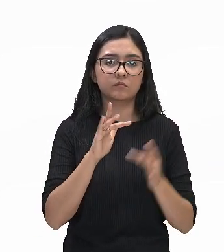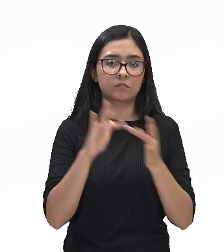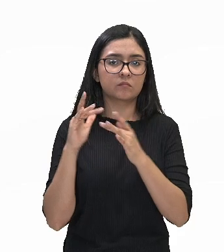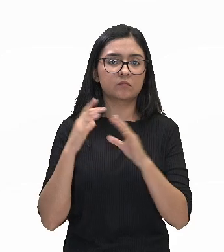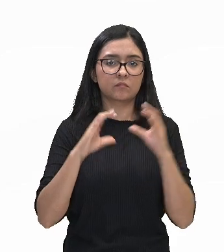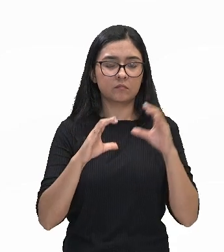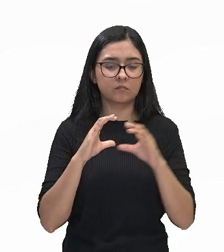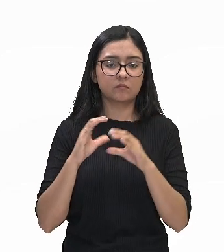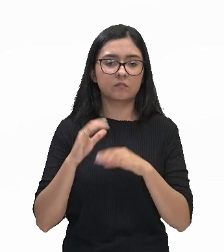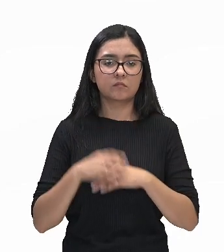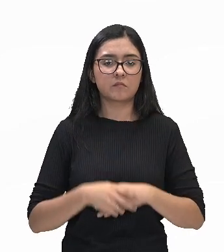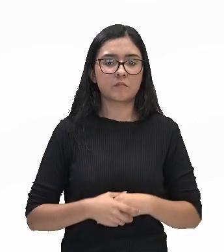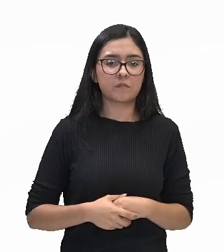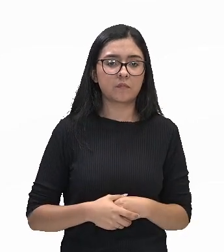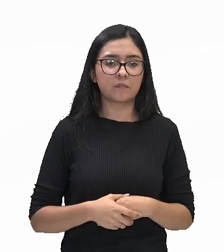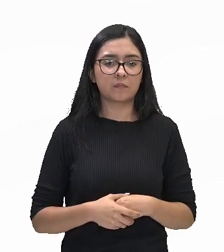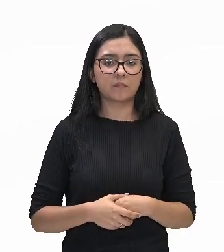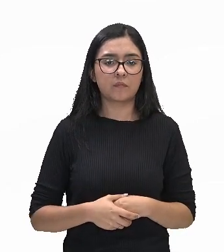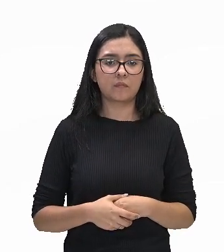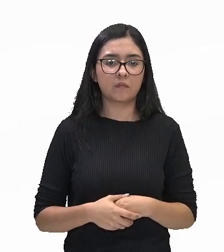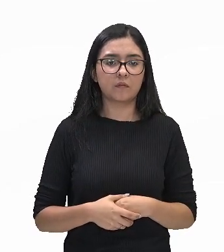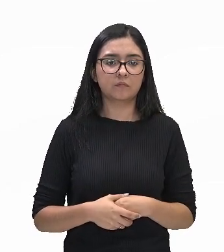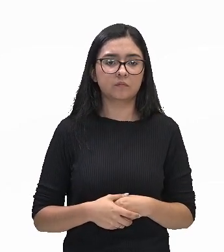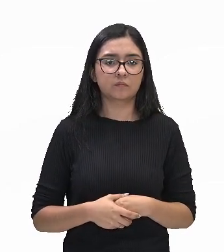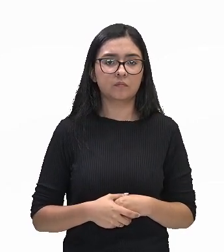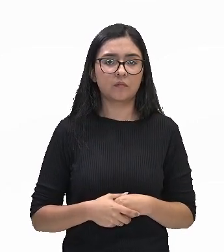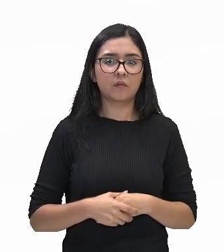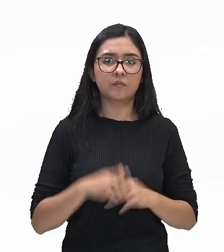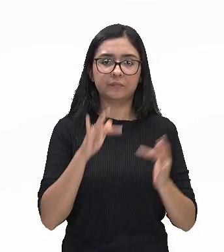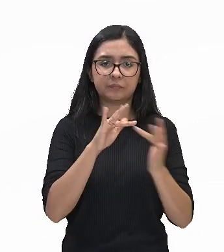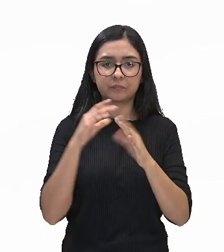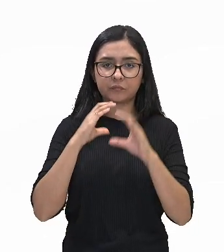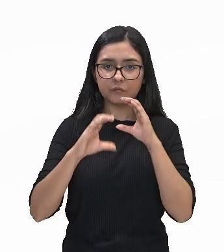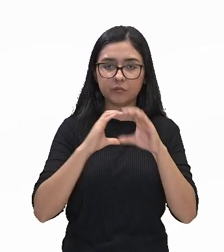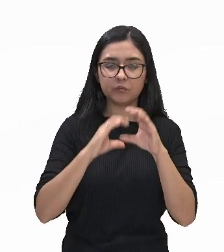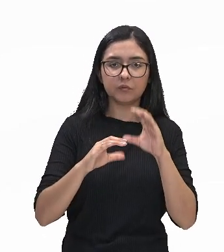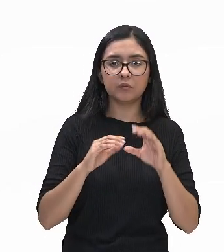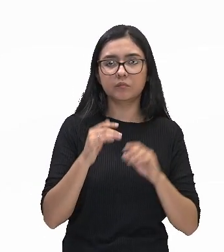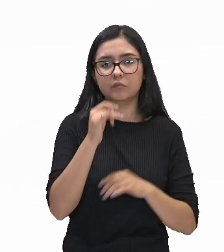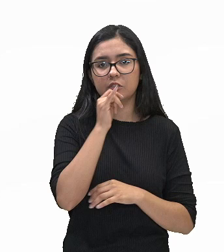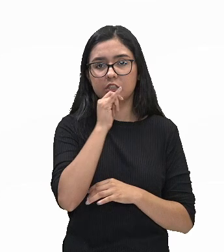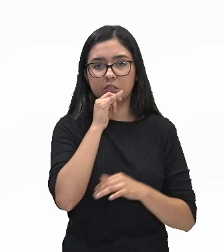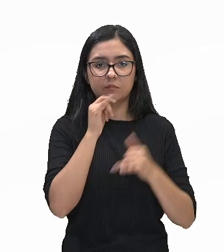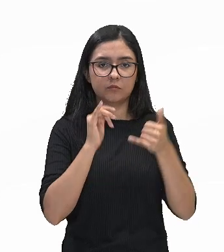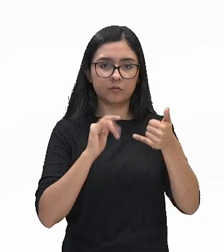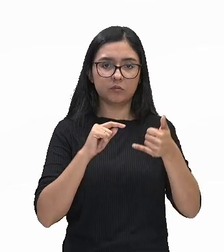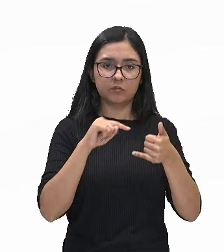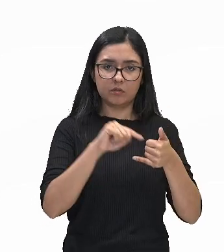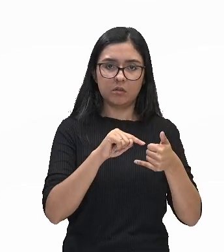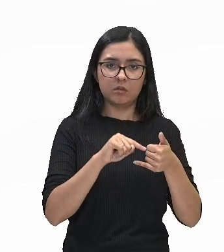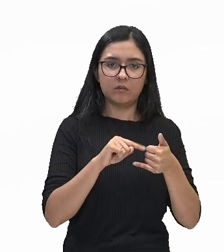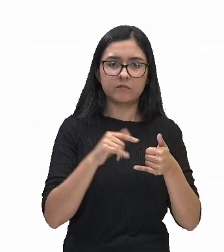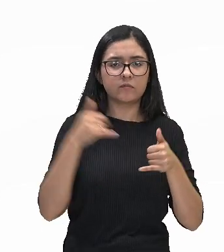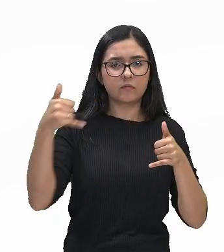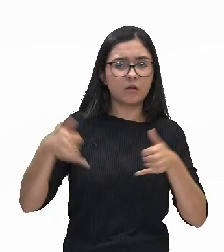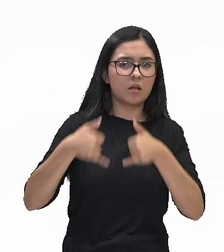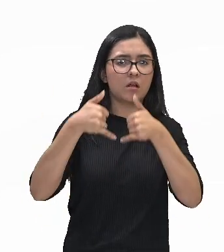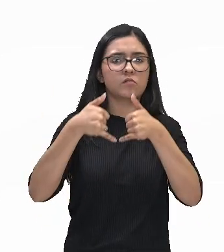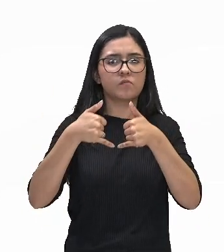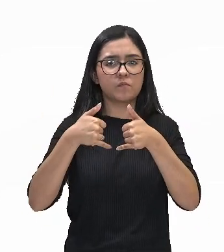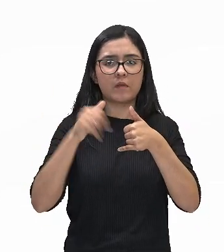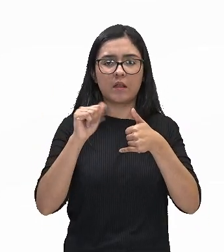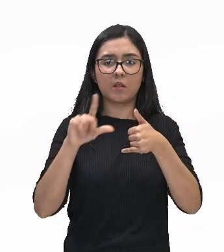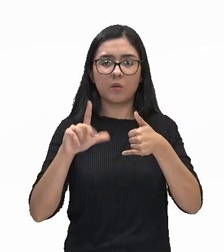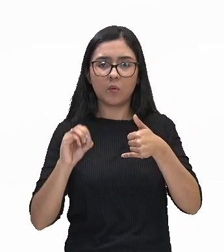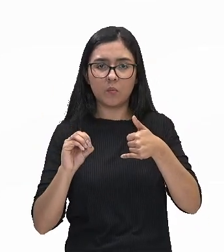né? O contato, o telefone, por exemplo, quando você está, alô, alô, vai cair a ligação, e